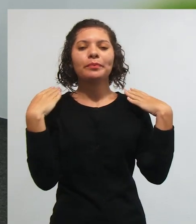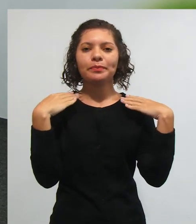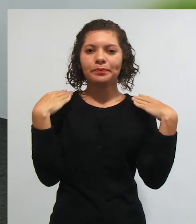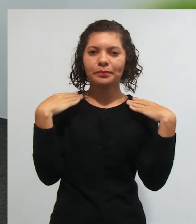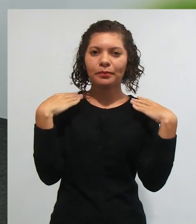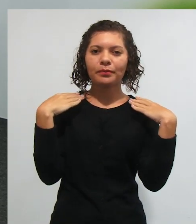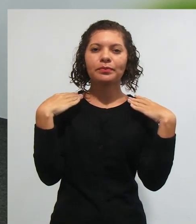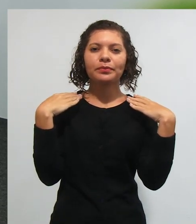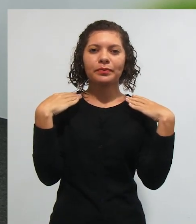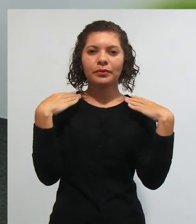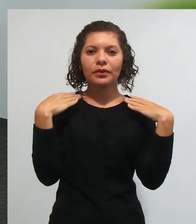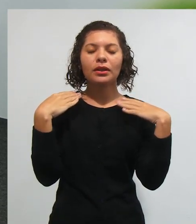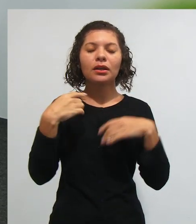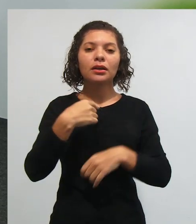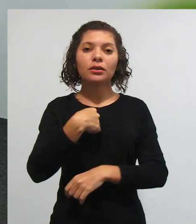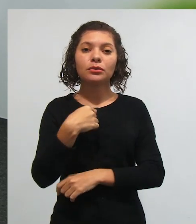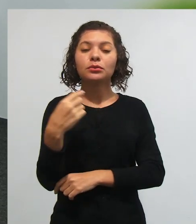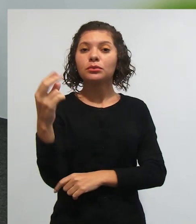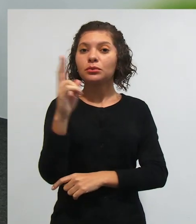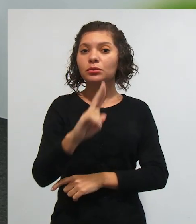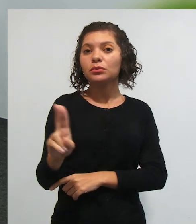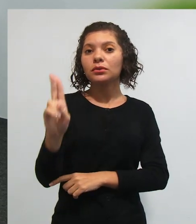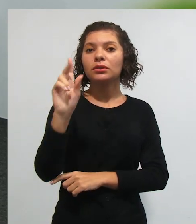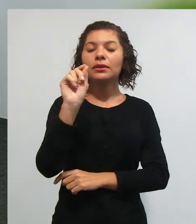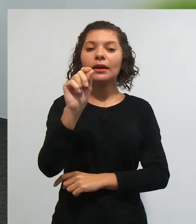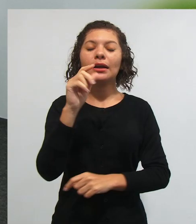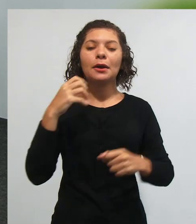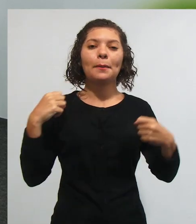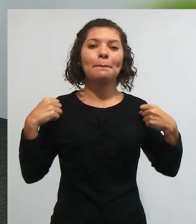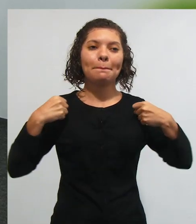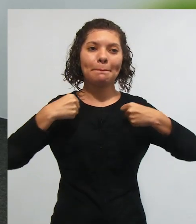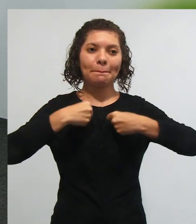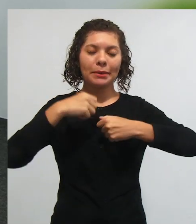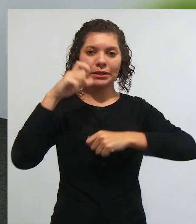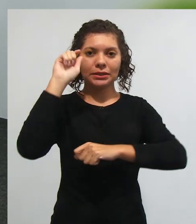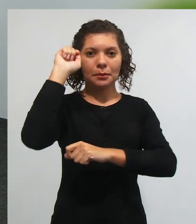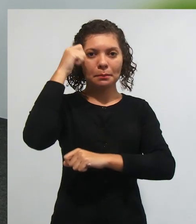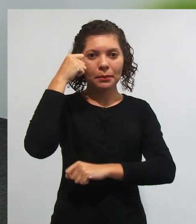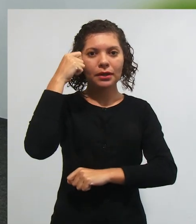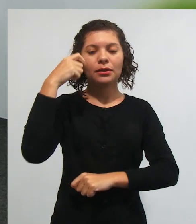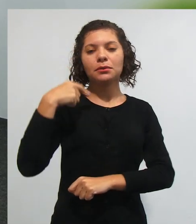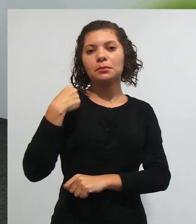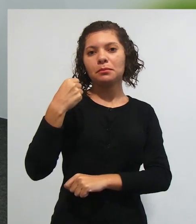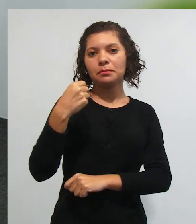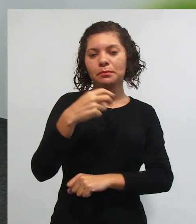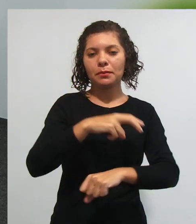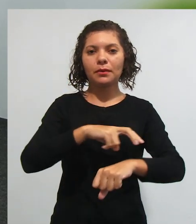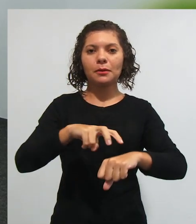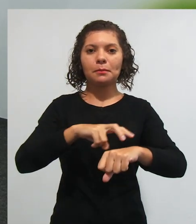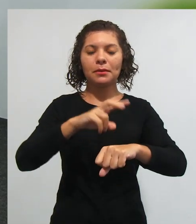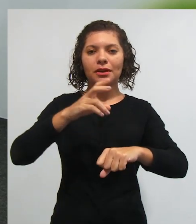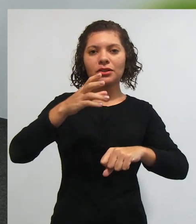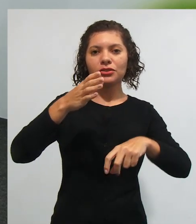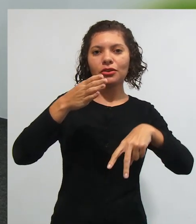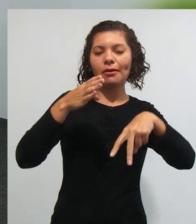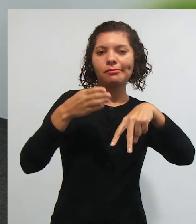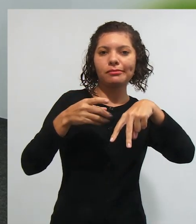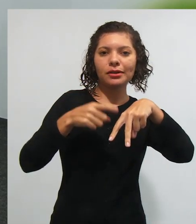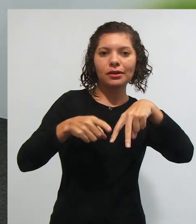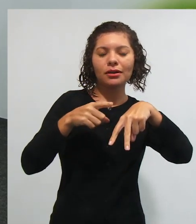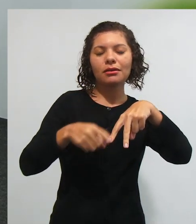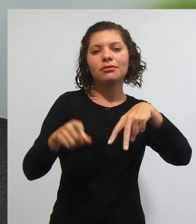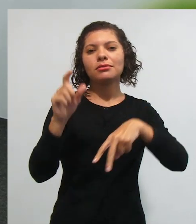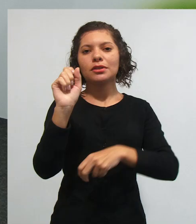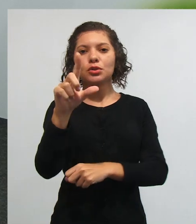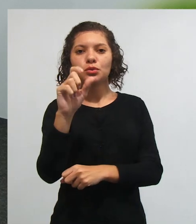altura dos ombros estou trajando um blazer Preto uma blusa verde e uma calça jeans na cor azul uso